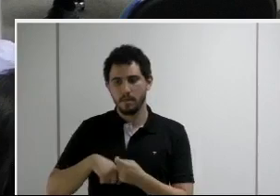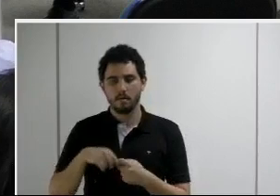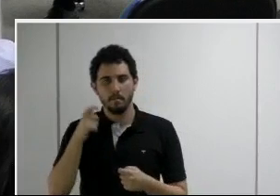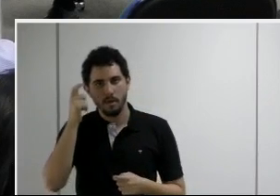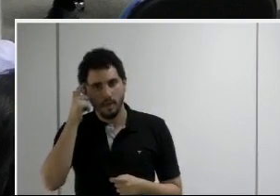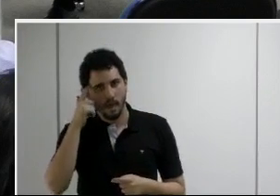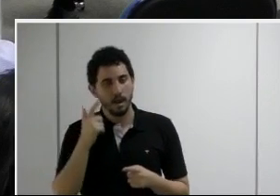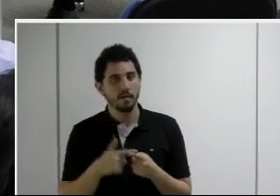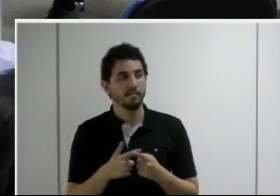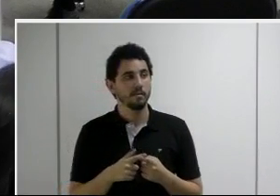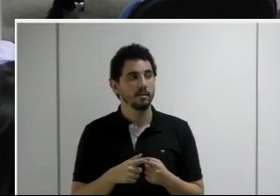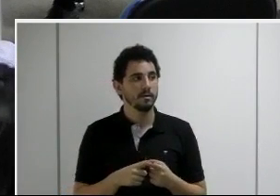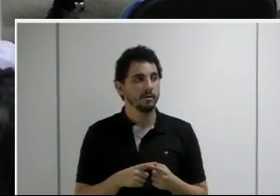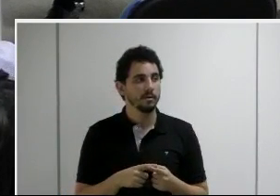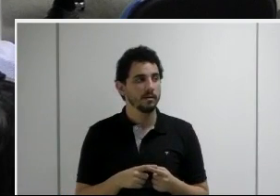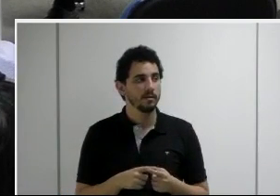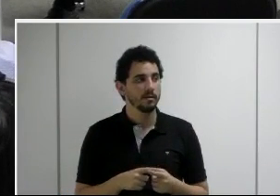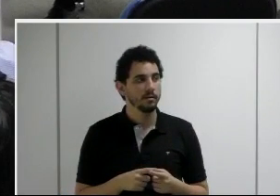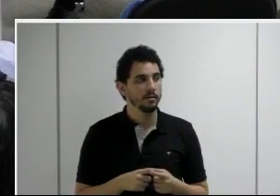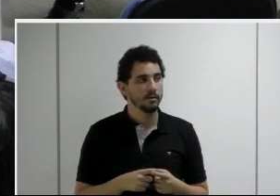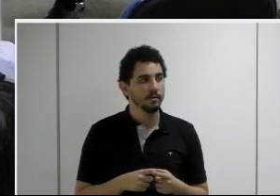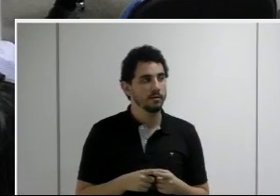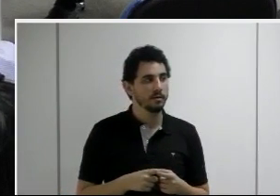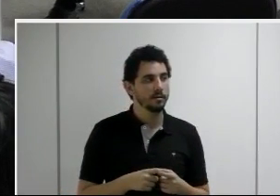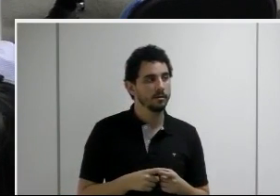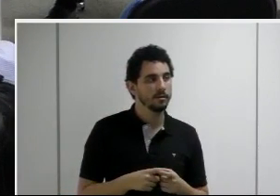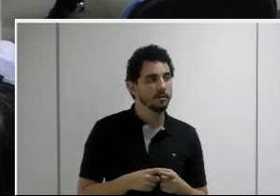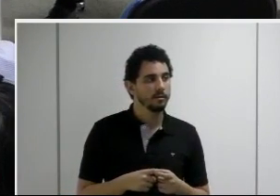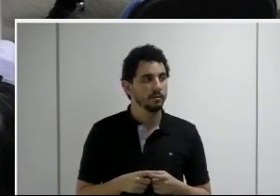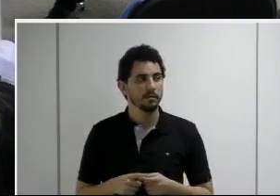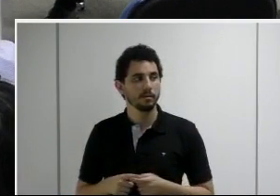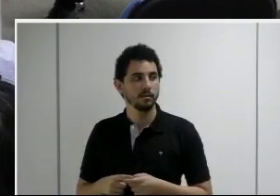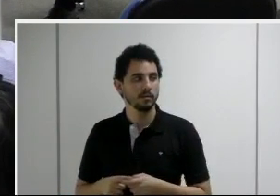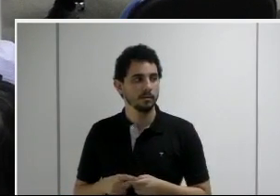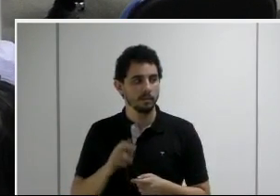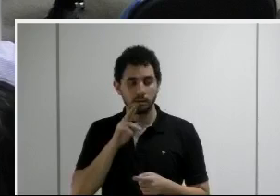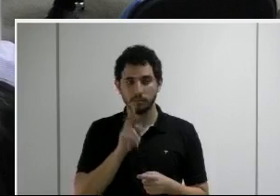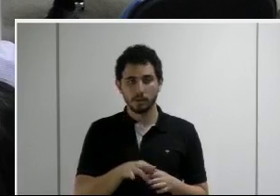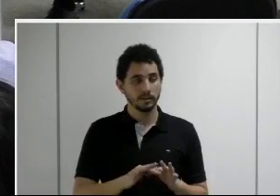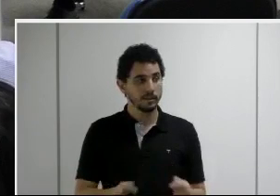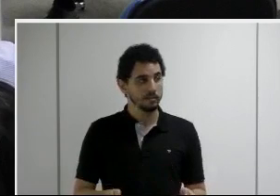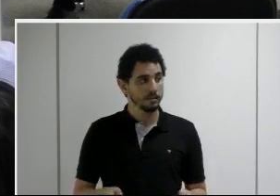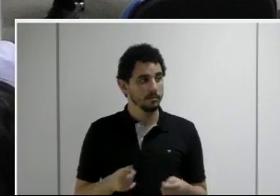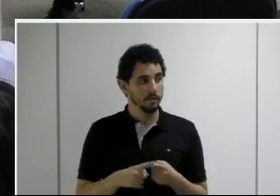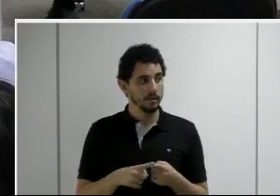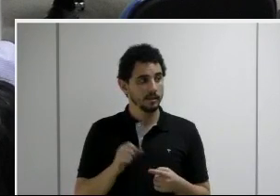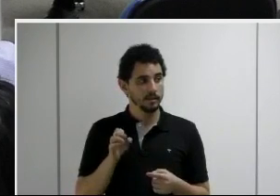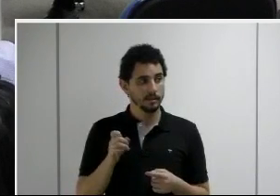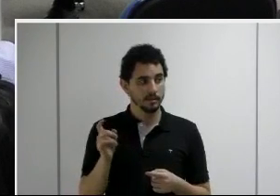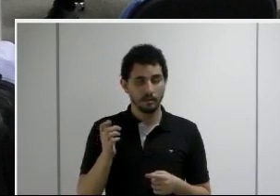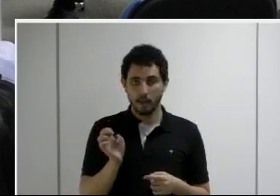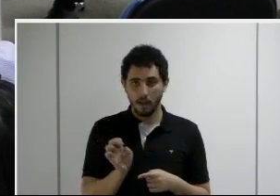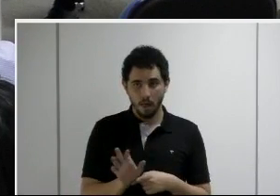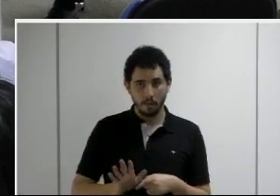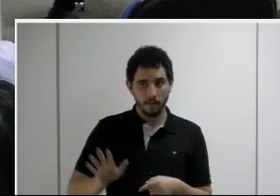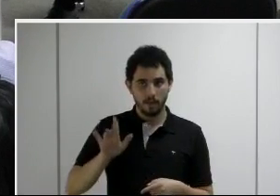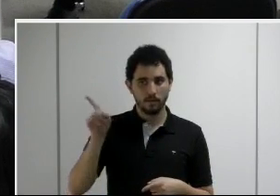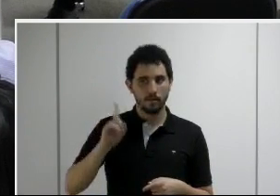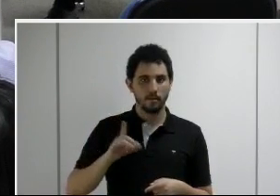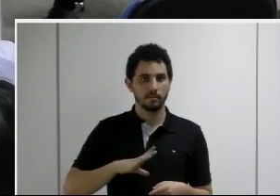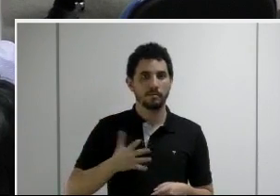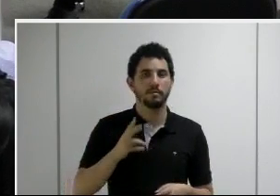então por que uma vacatio legis de 180 dias? Foi a crítica dele. E a resposta é muito simples, porque se nem os europeus ousaram criar